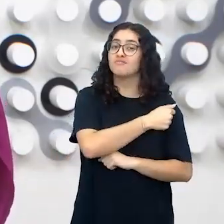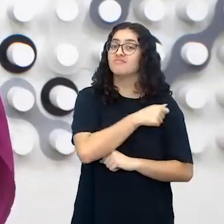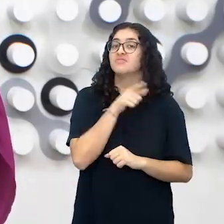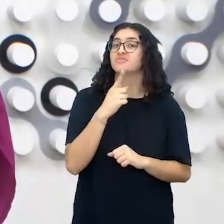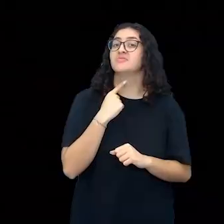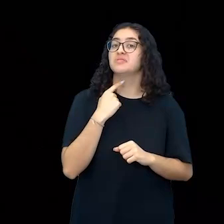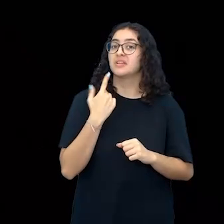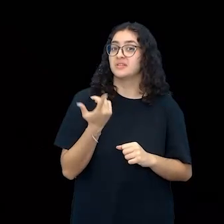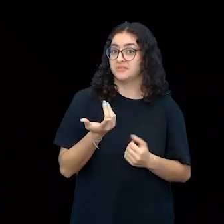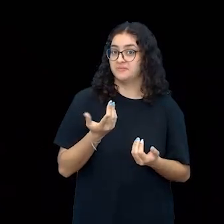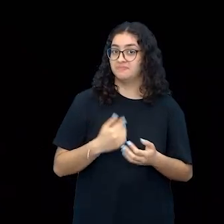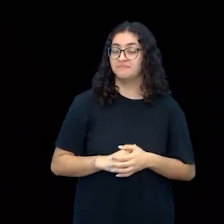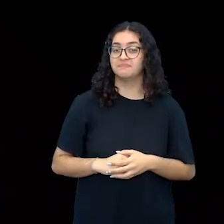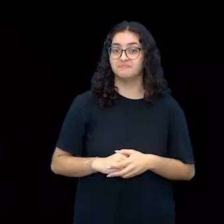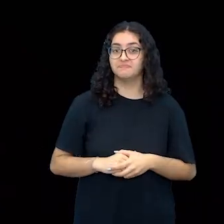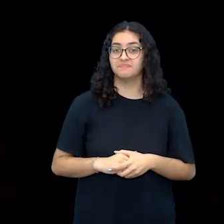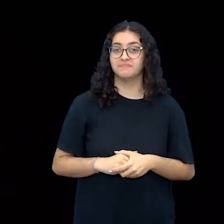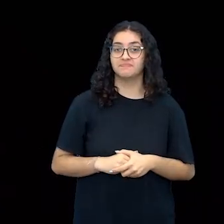na sua história?